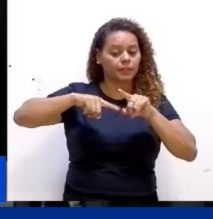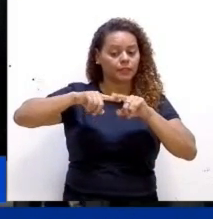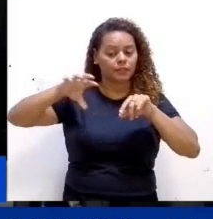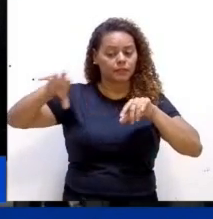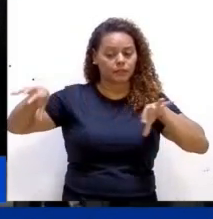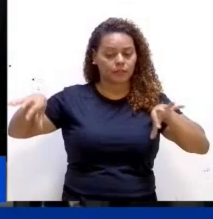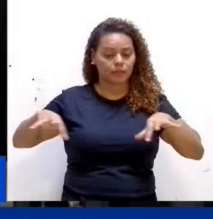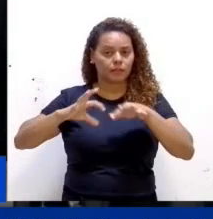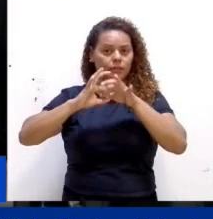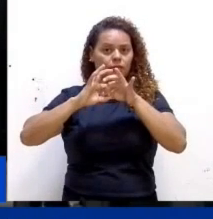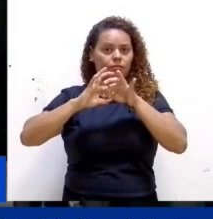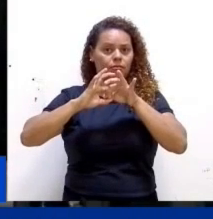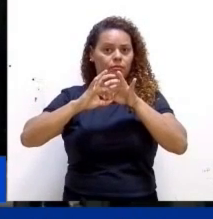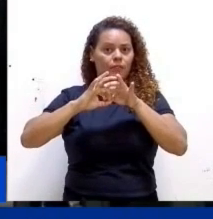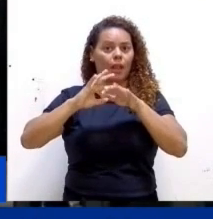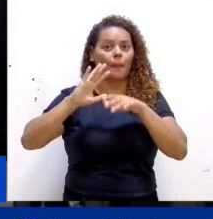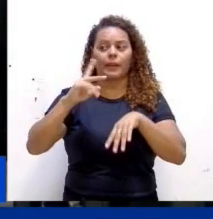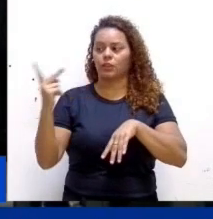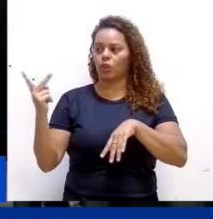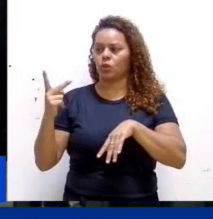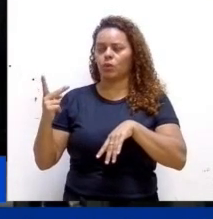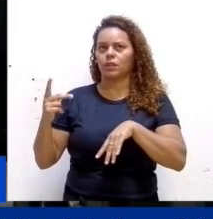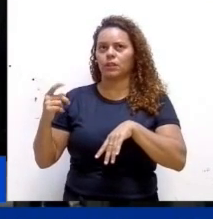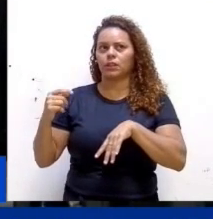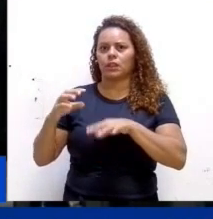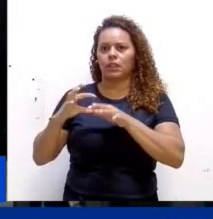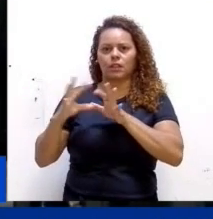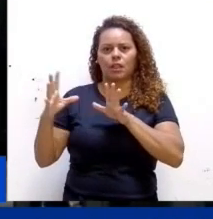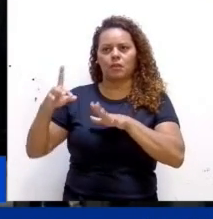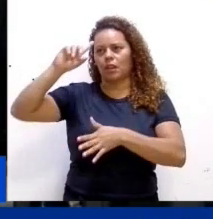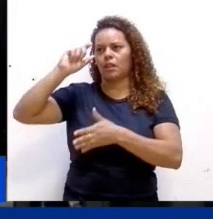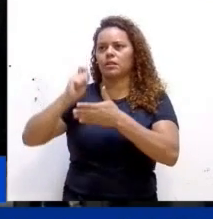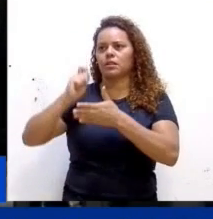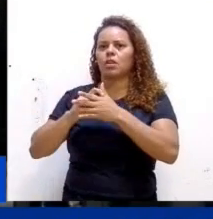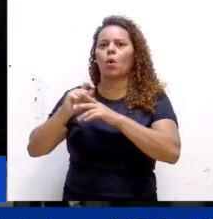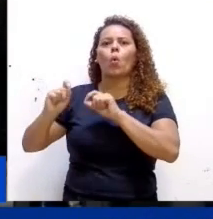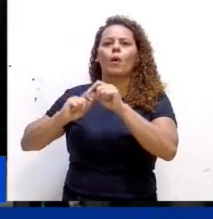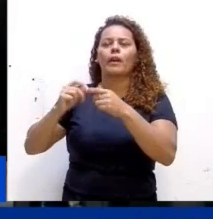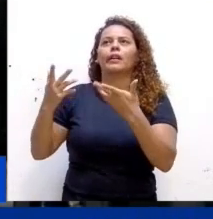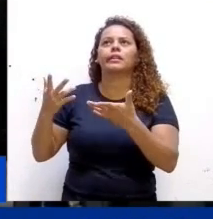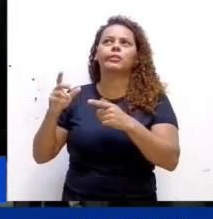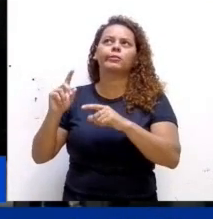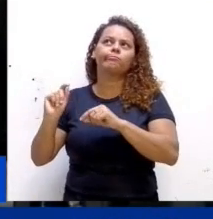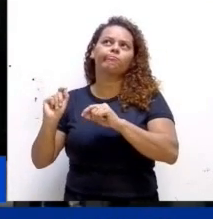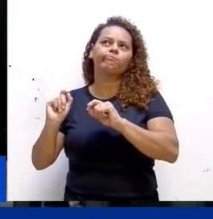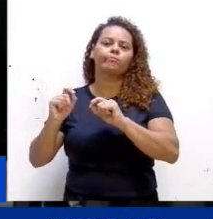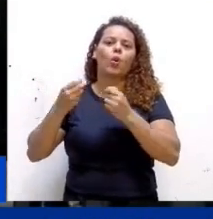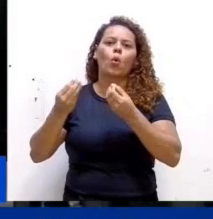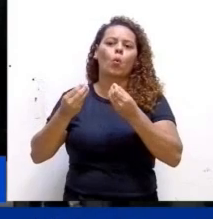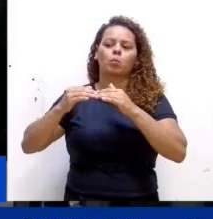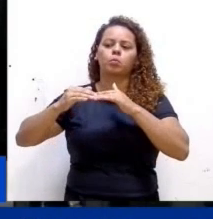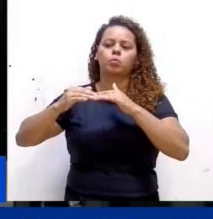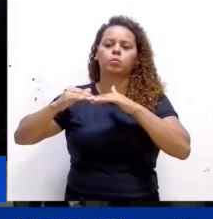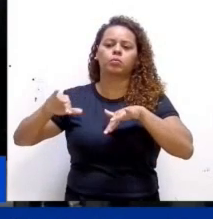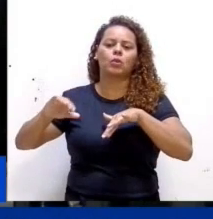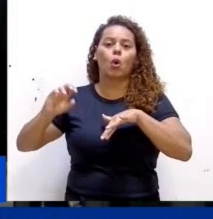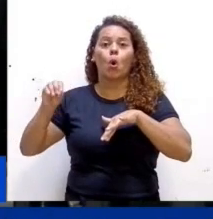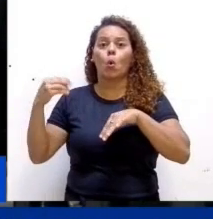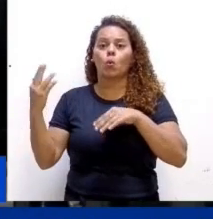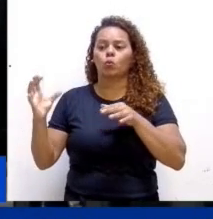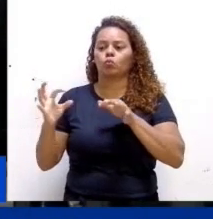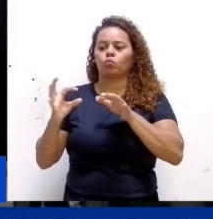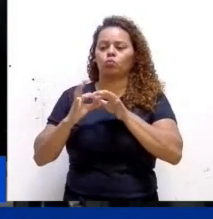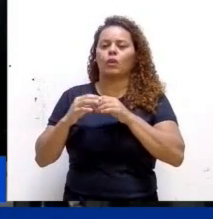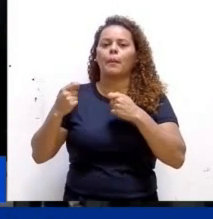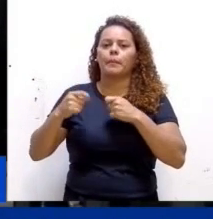com a palavra palestrante de Gabriela Valente. Qual regime irá adotar? Tem algumas peculiaridades, algumas pessoas que não